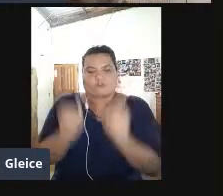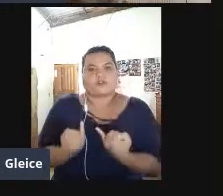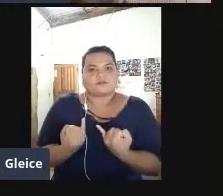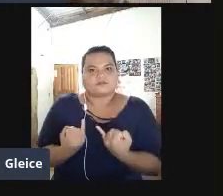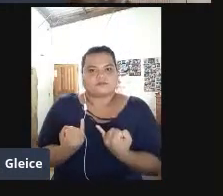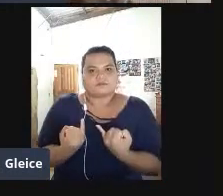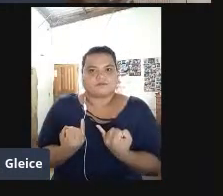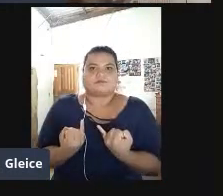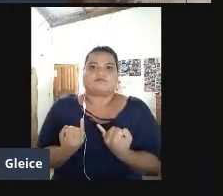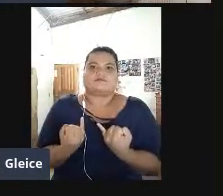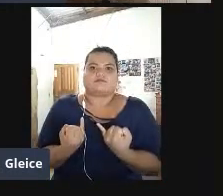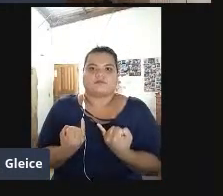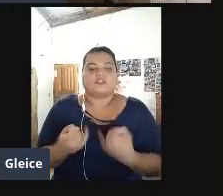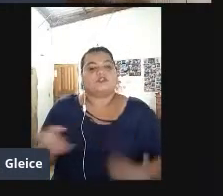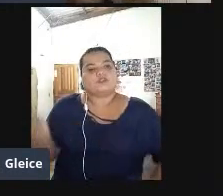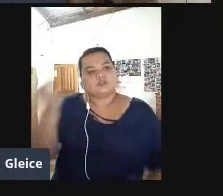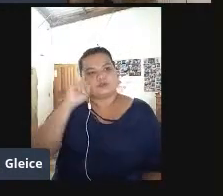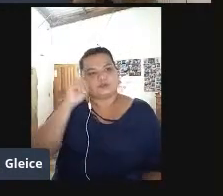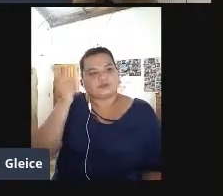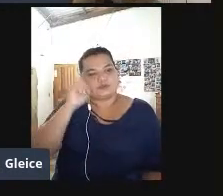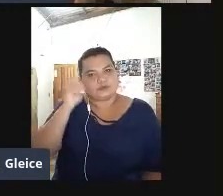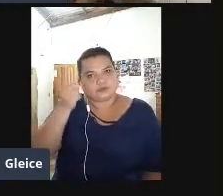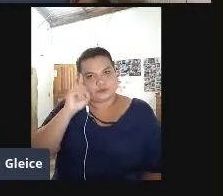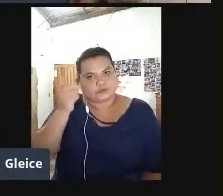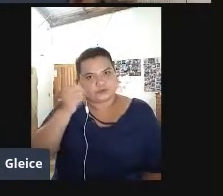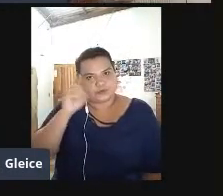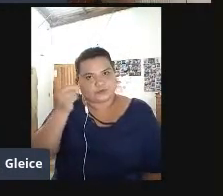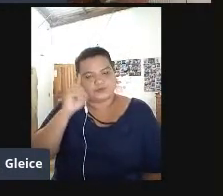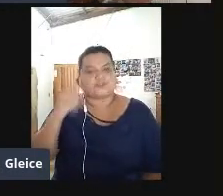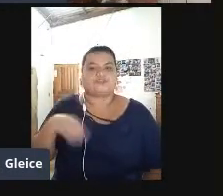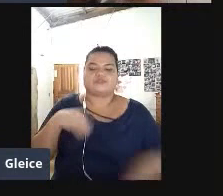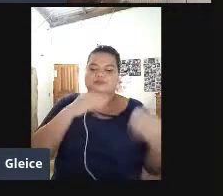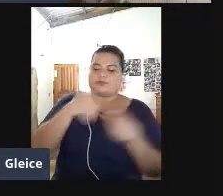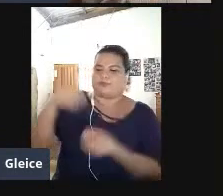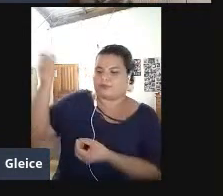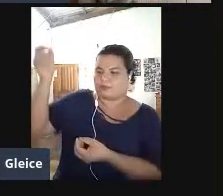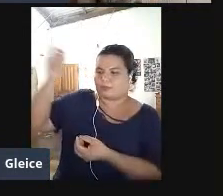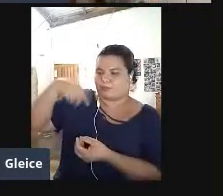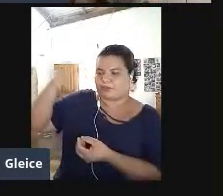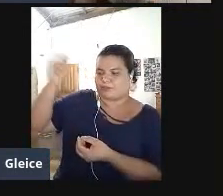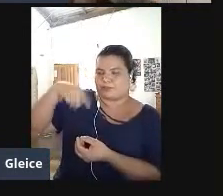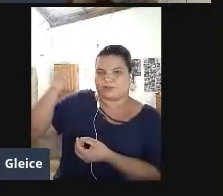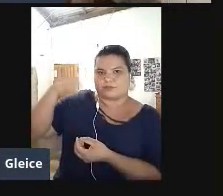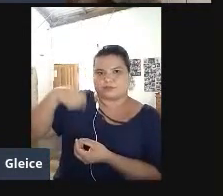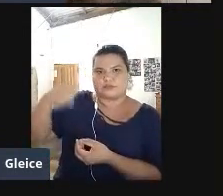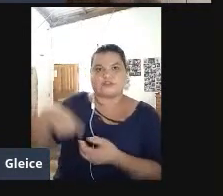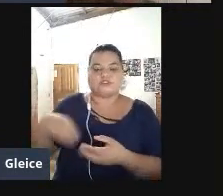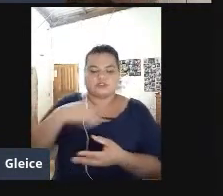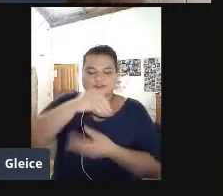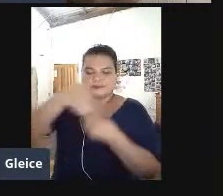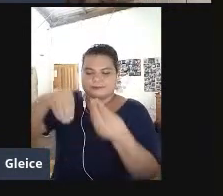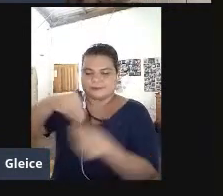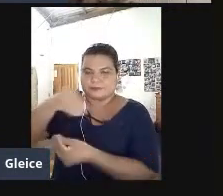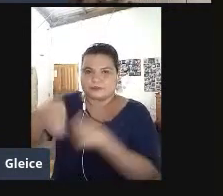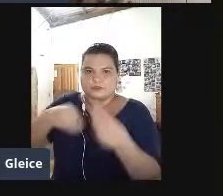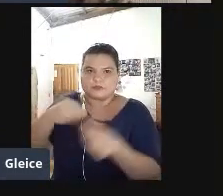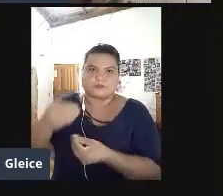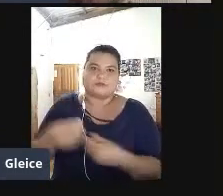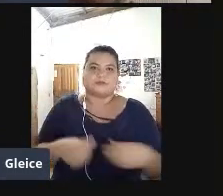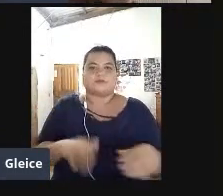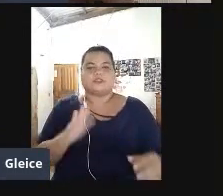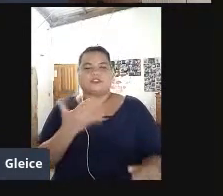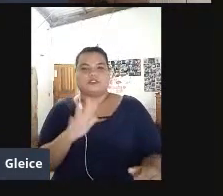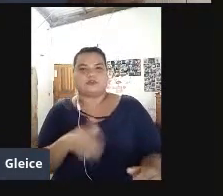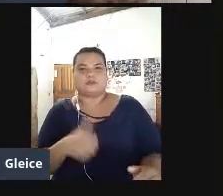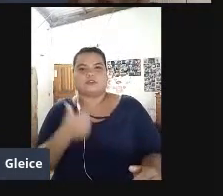1.500 ml de nutrição enteral, 2.250 calorias, mais 44 gramas de módulo de proteína, totalizando 156 gramas